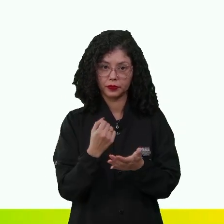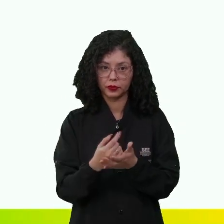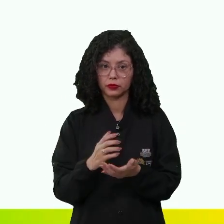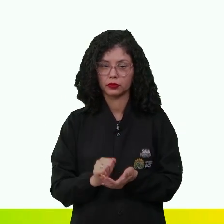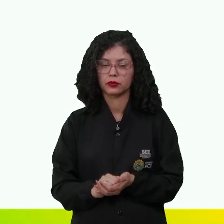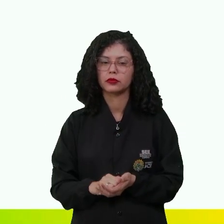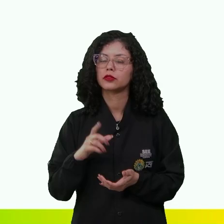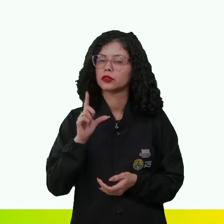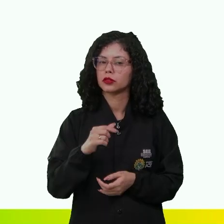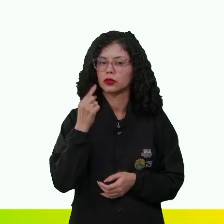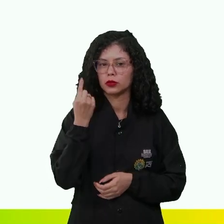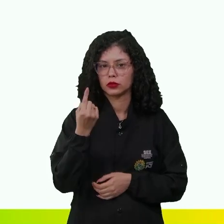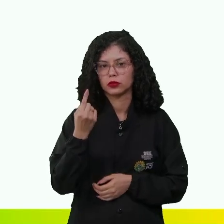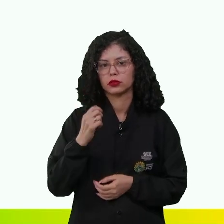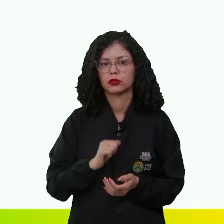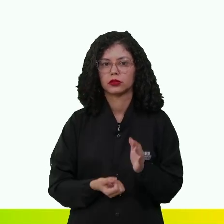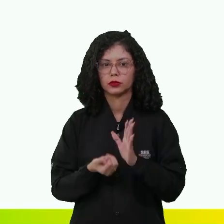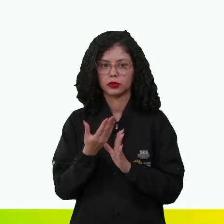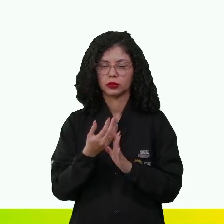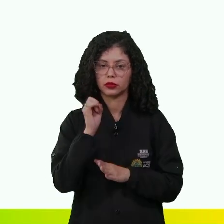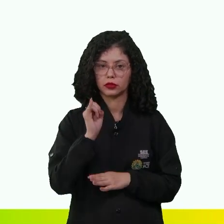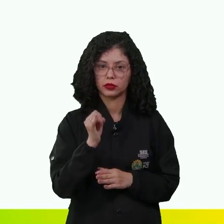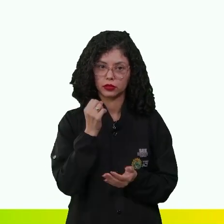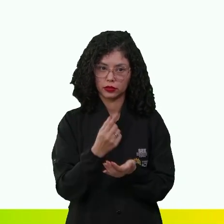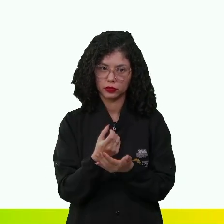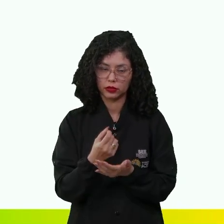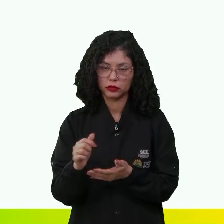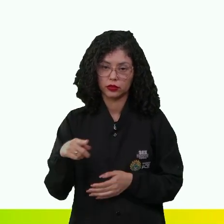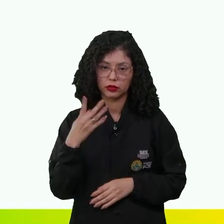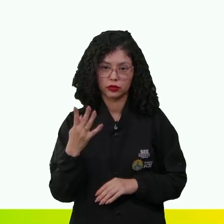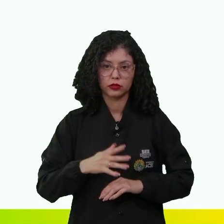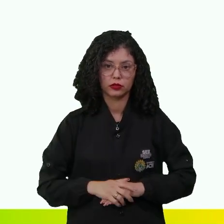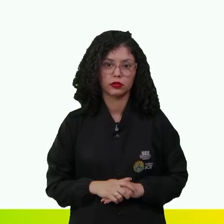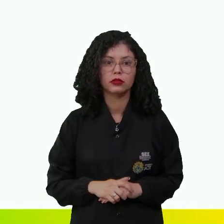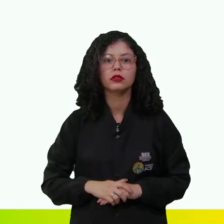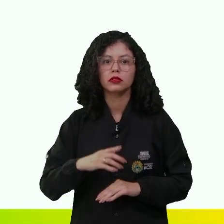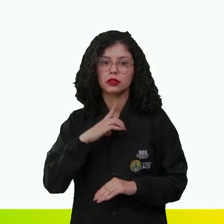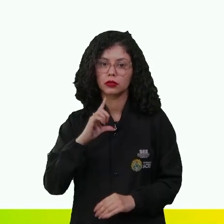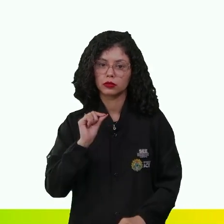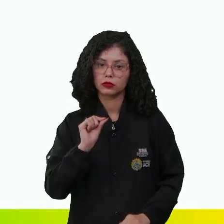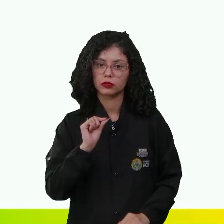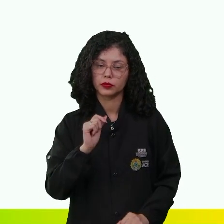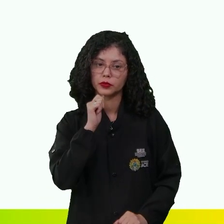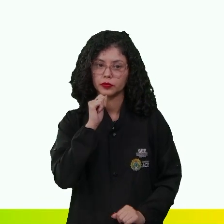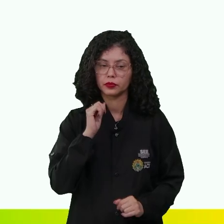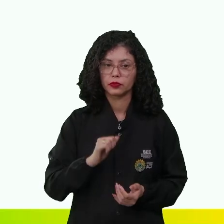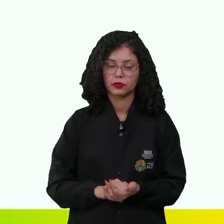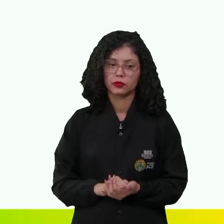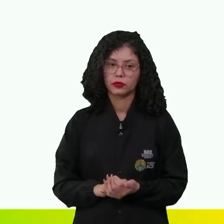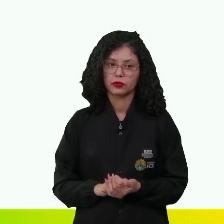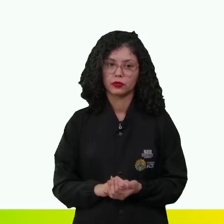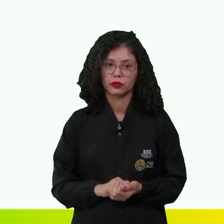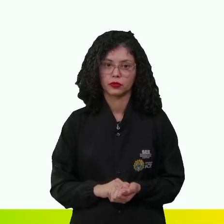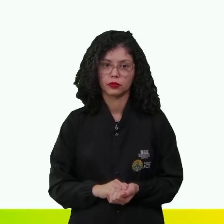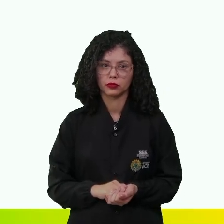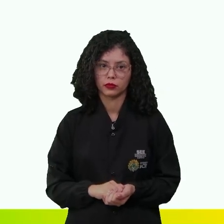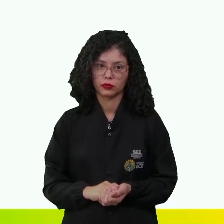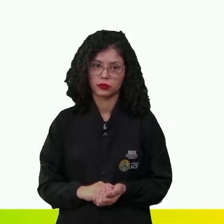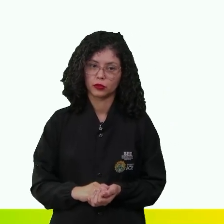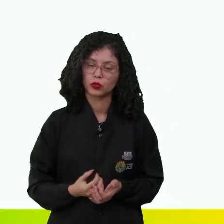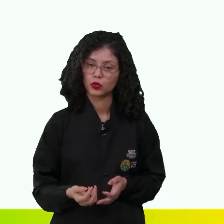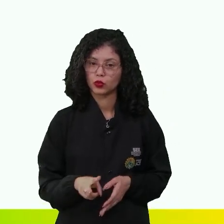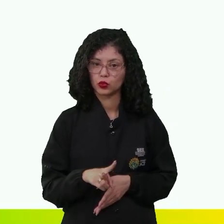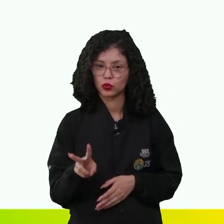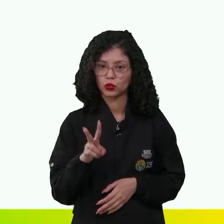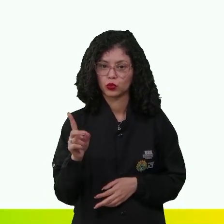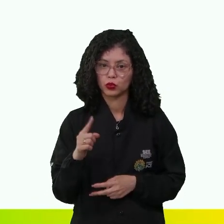o menor preço por 1 quilo desse produto se comprar. E aí nós temos aqui a embalagem e o preço,